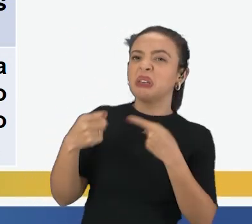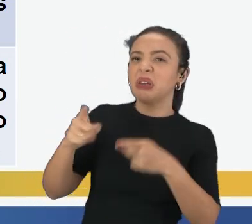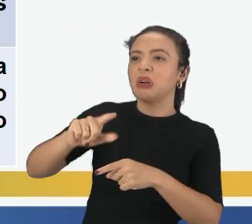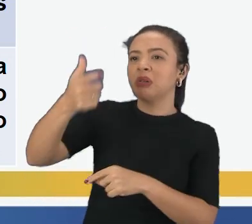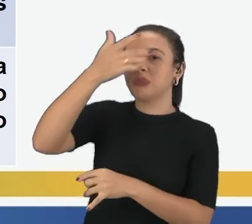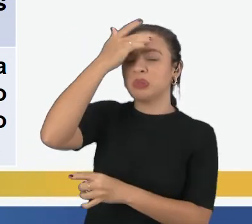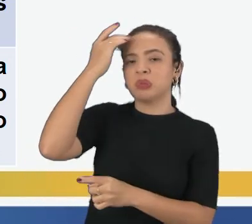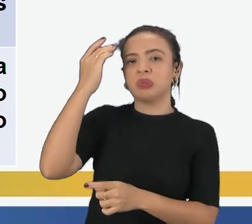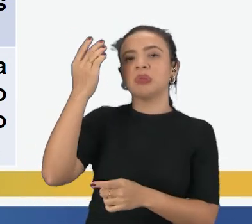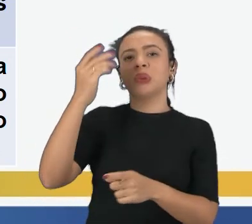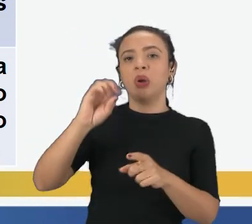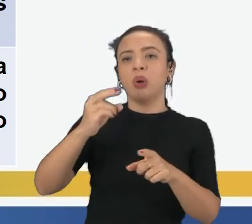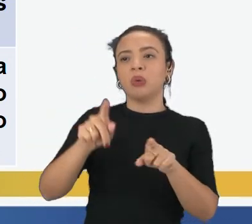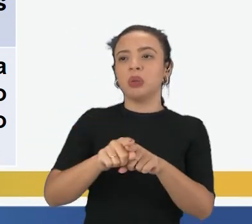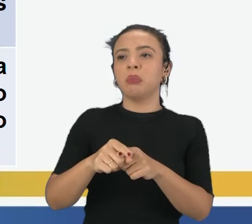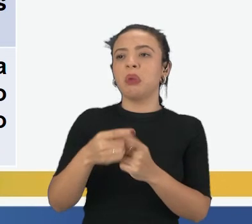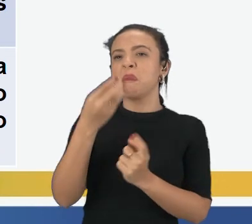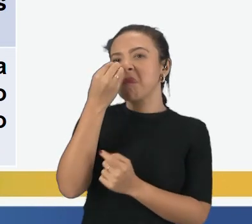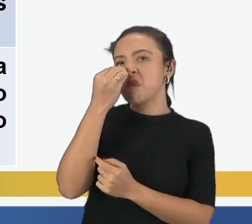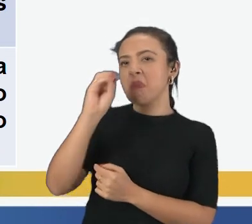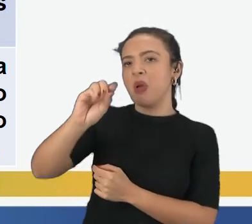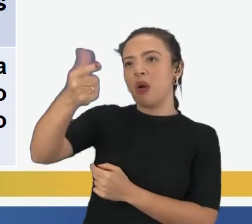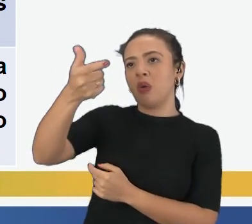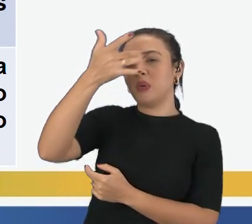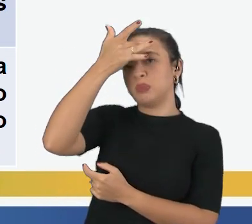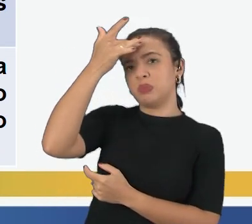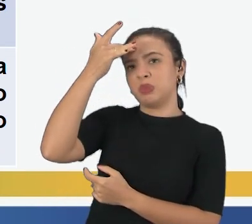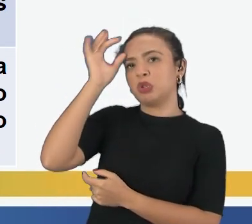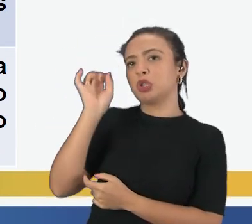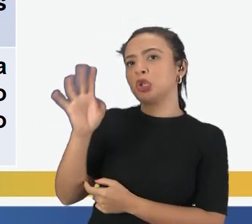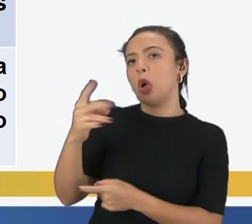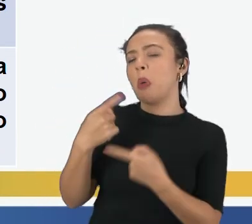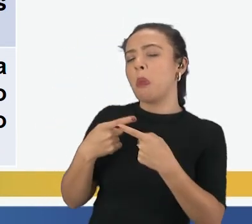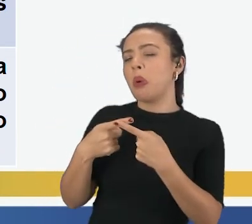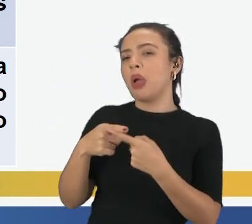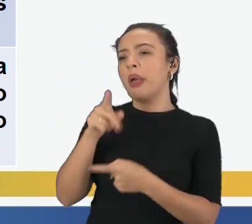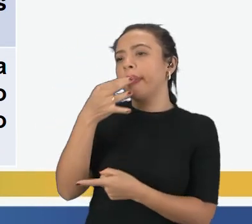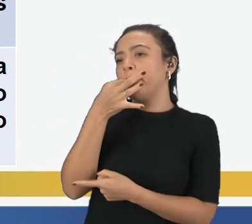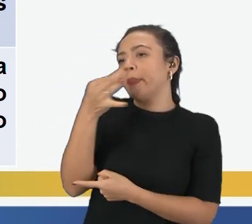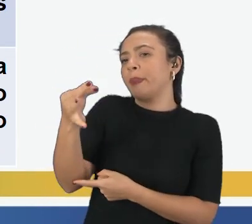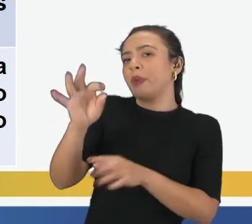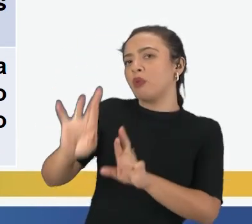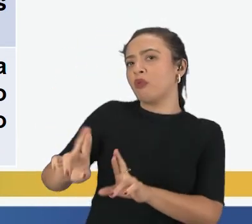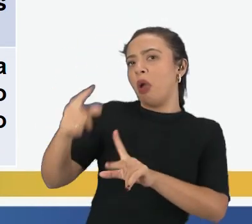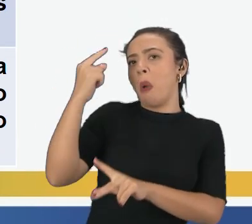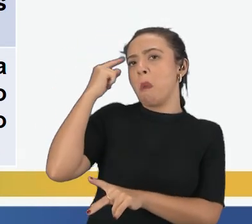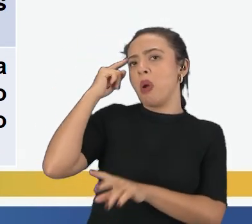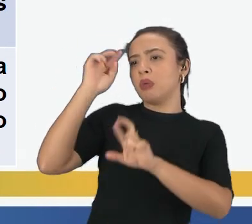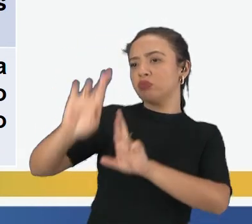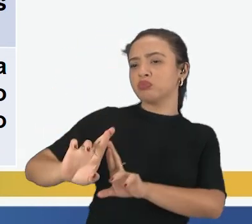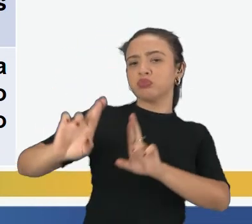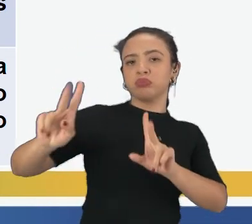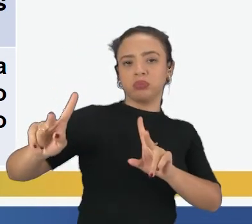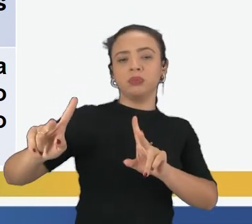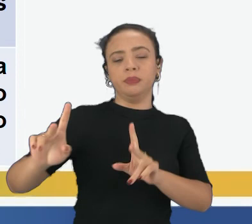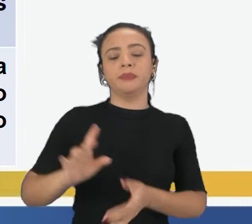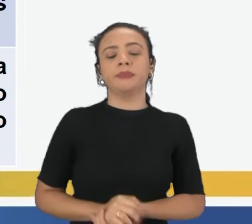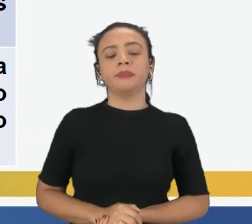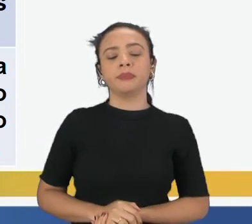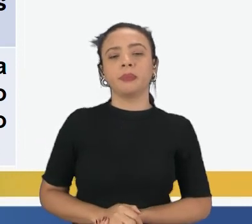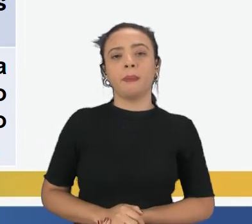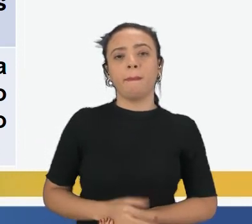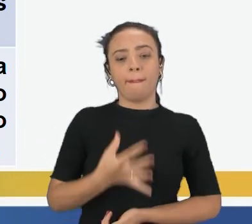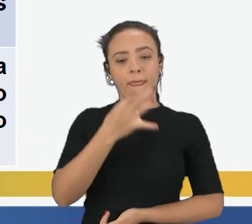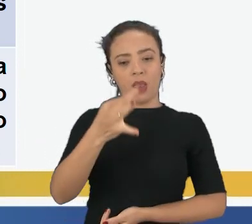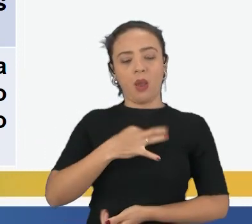ou não diz como eu já falei desqualifique o outro apenas por maneira de pensar diferente a índole pessoal